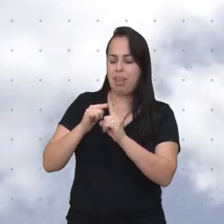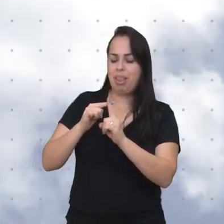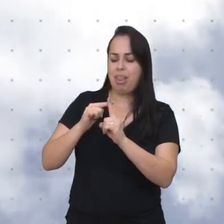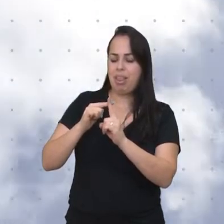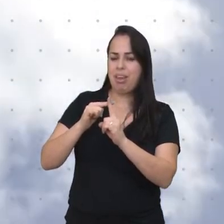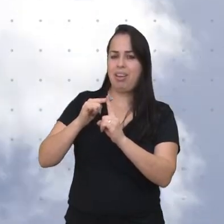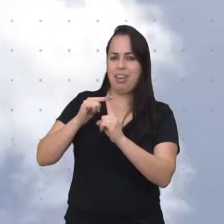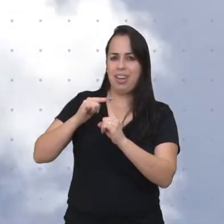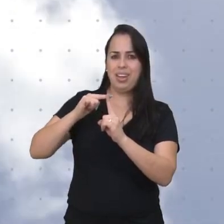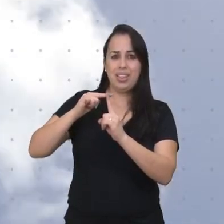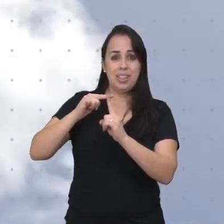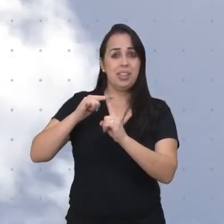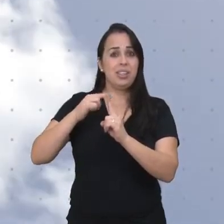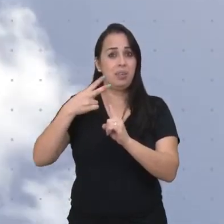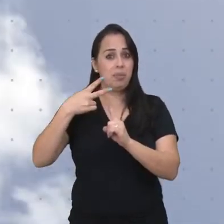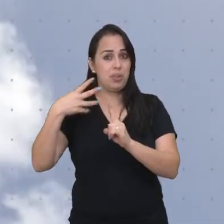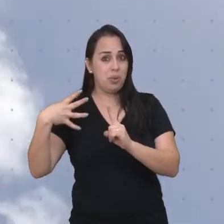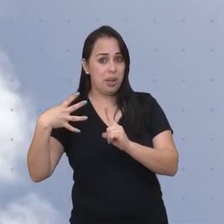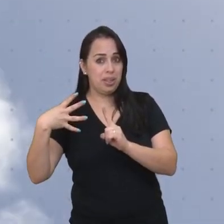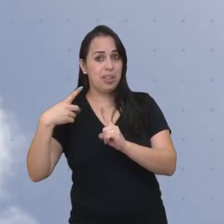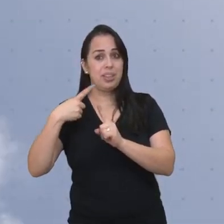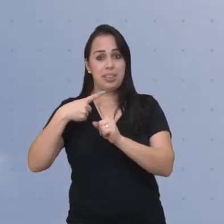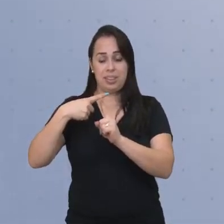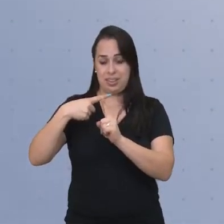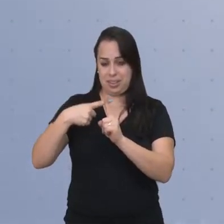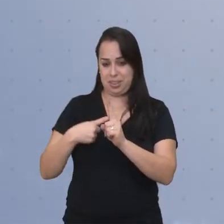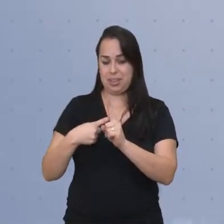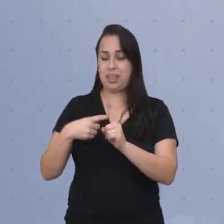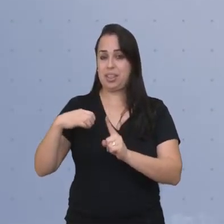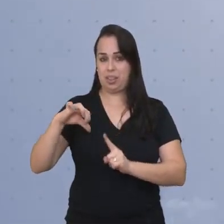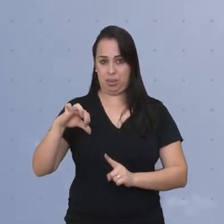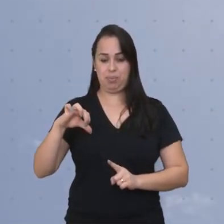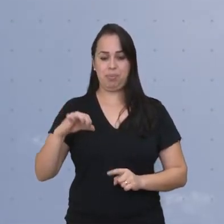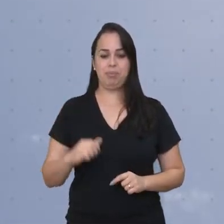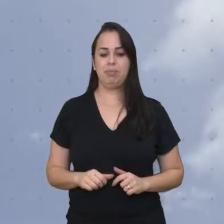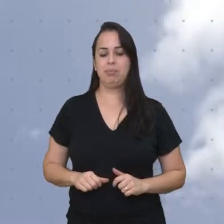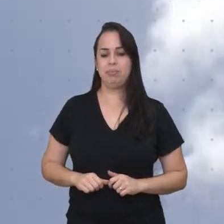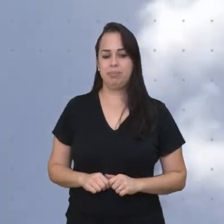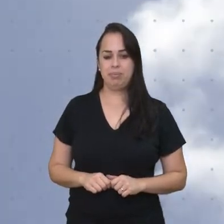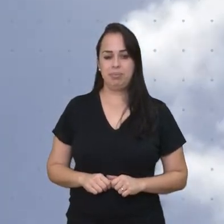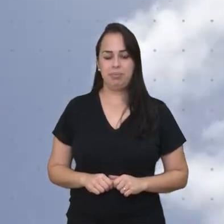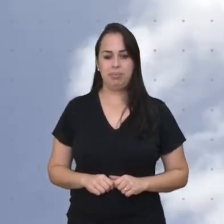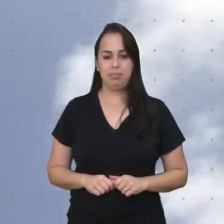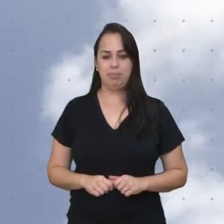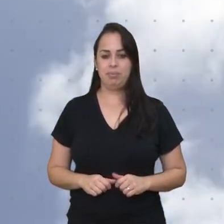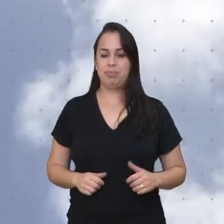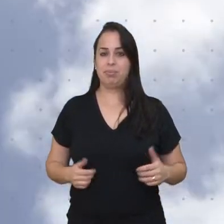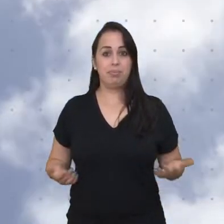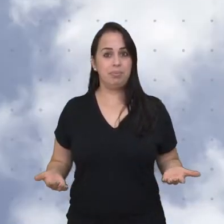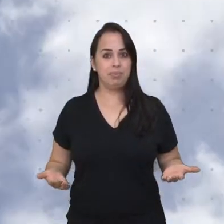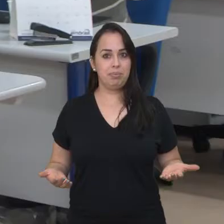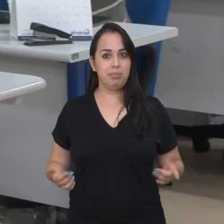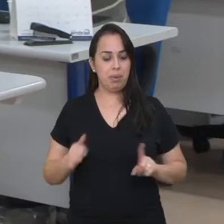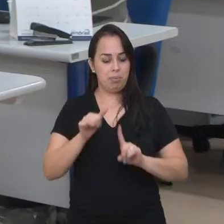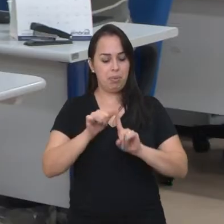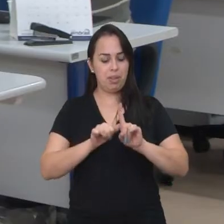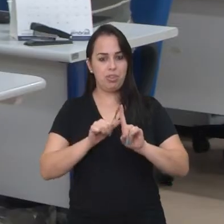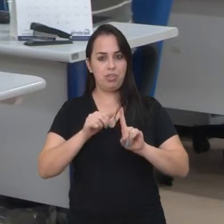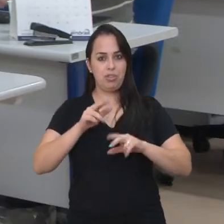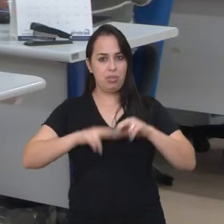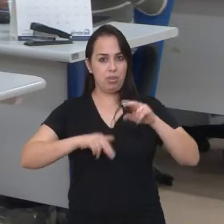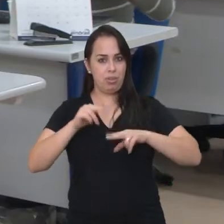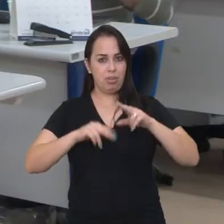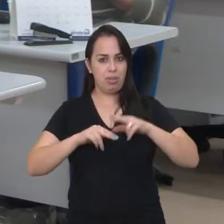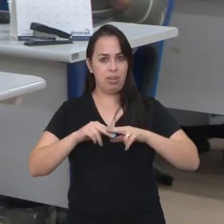subir lentamente. A máxima atinge os 24 graus e a mínima é de 9. E o mês